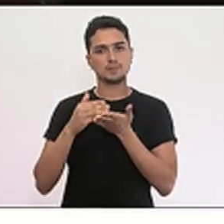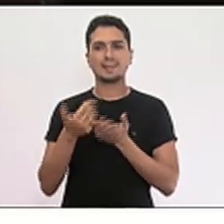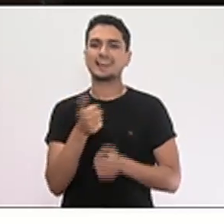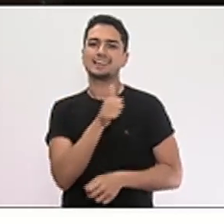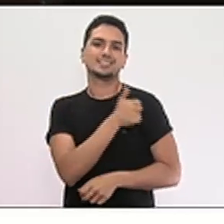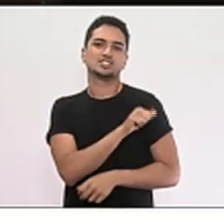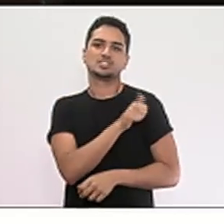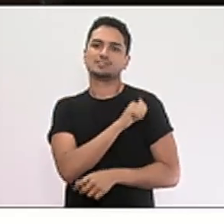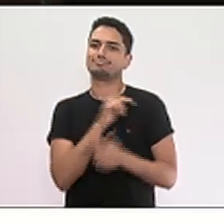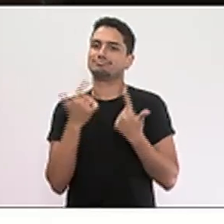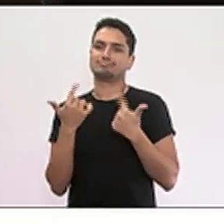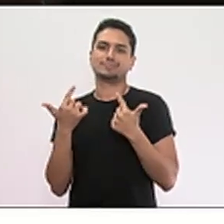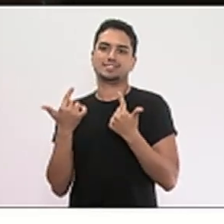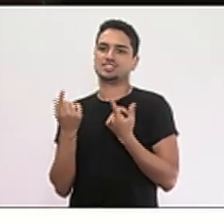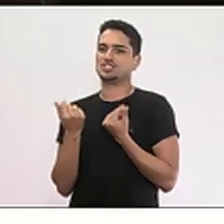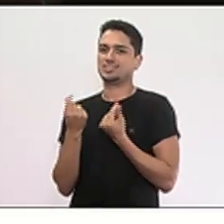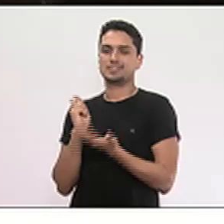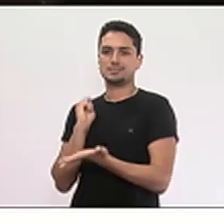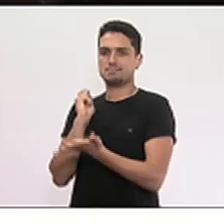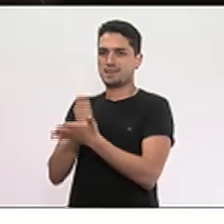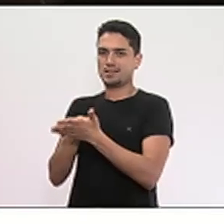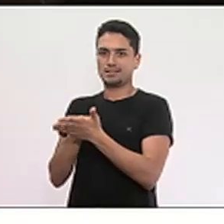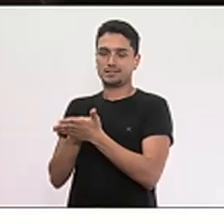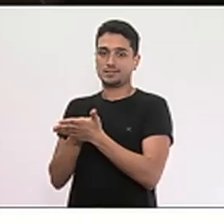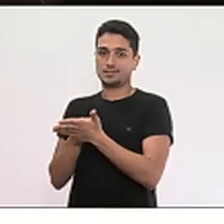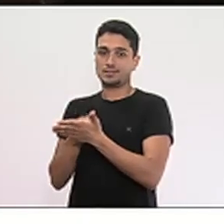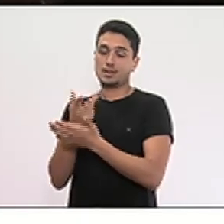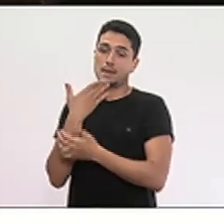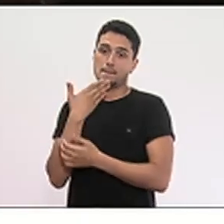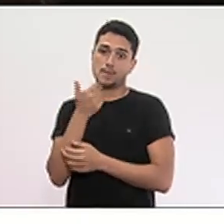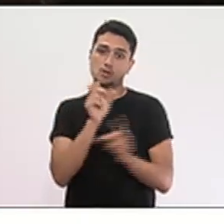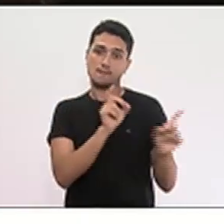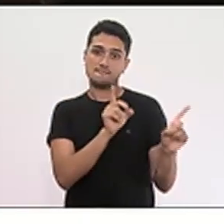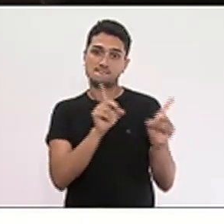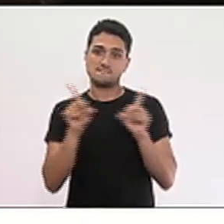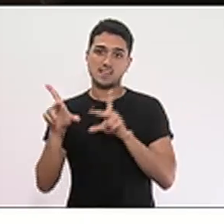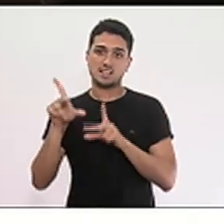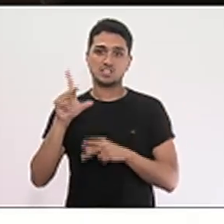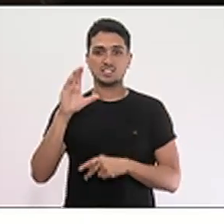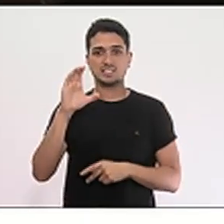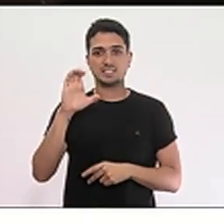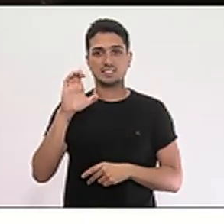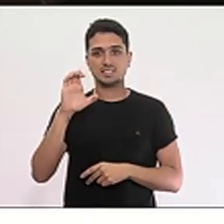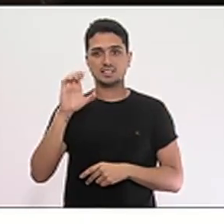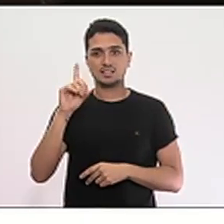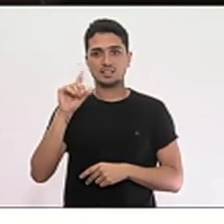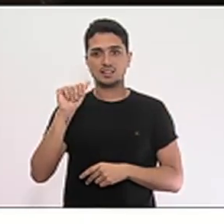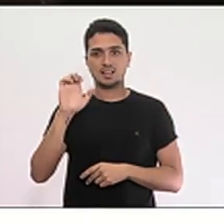para pagar pessoal, vende a SEDAI, na época do governo passado. Mas